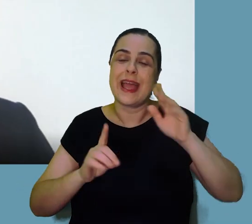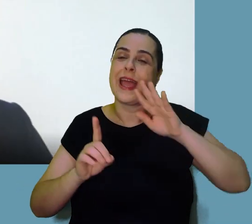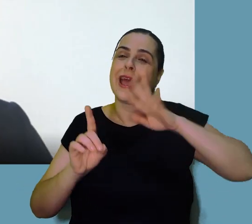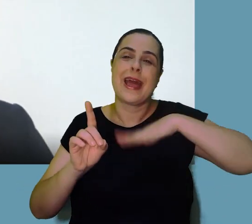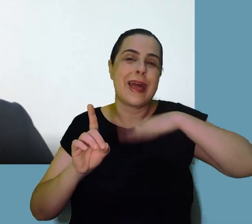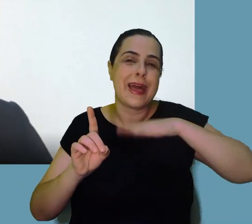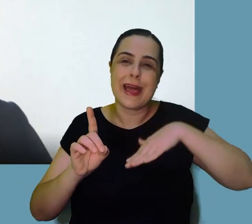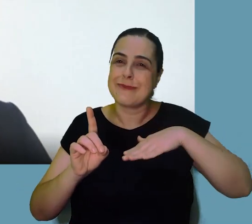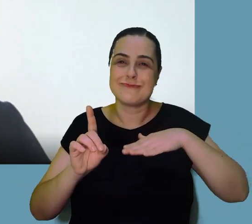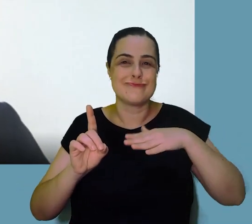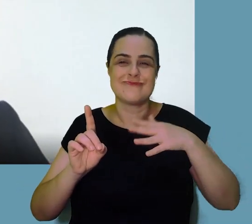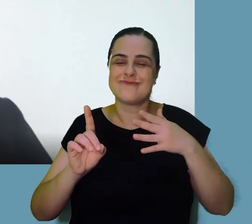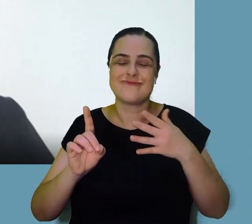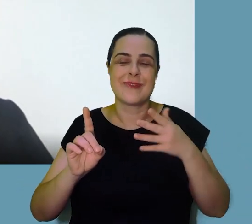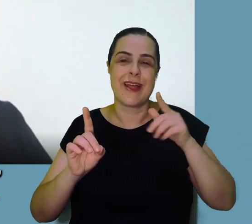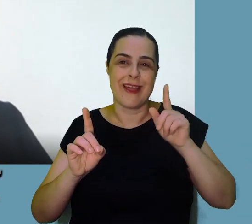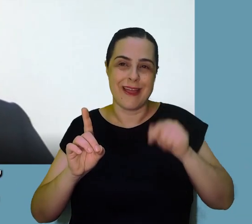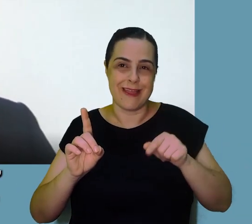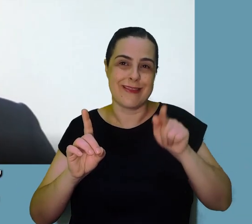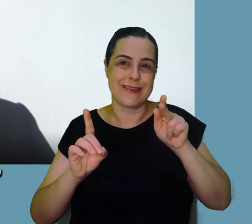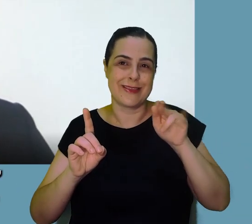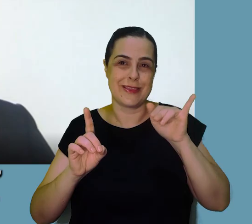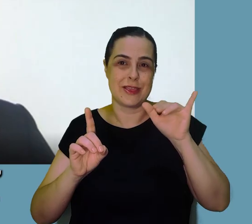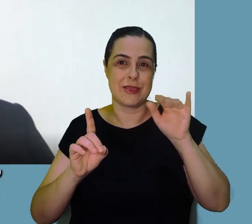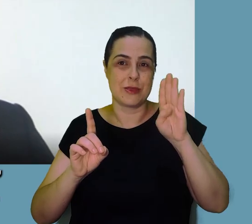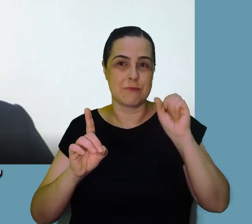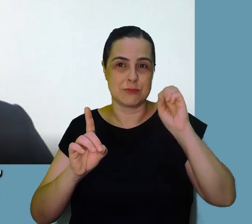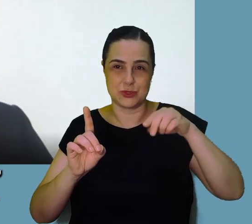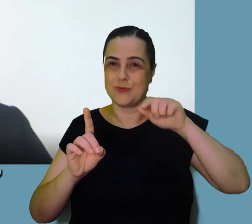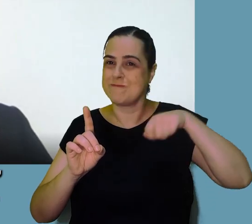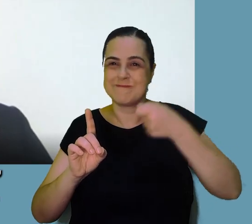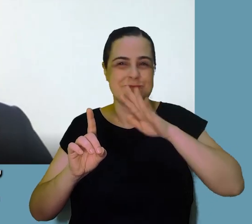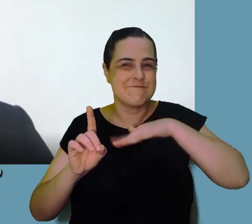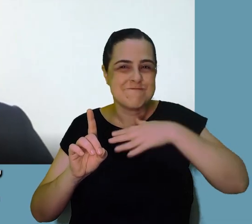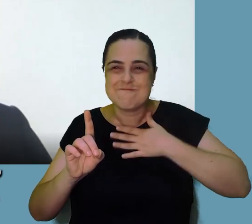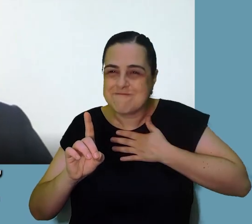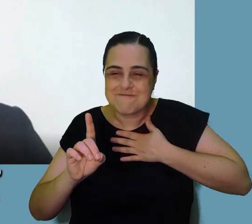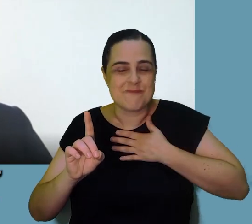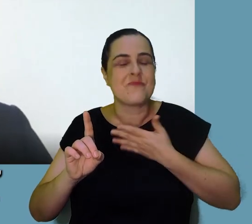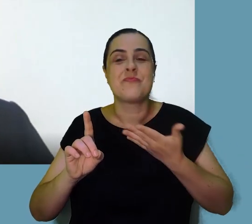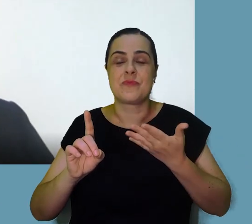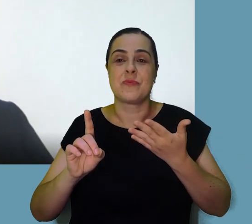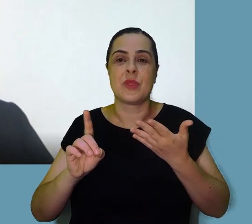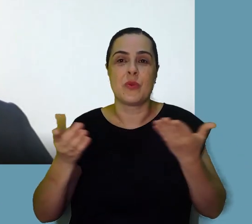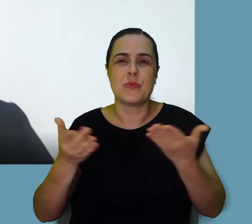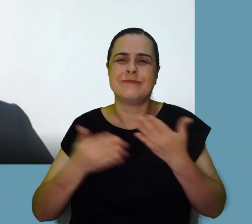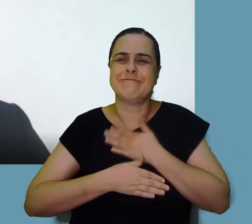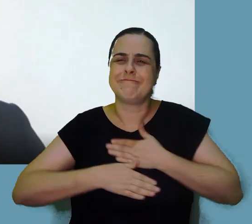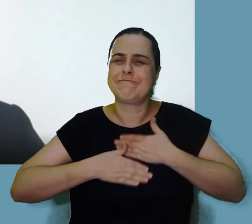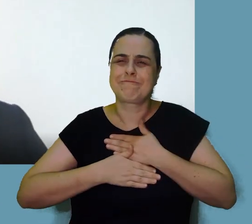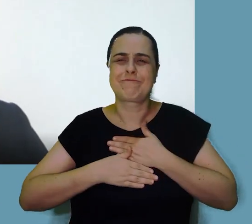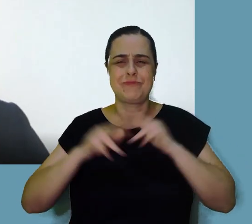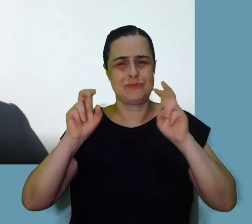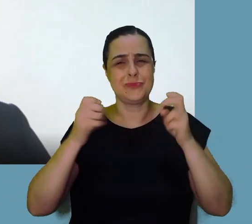Meu muso, achei uma honra dividir esse espaço com você, Gibson, ainda mais uma temática como essa, que para a gente em